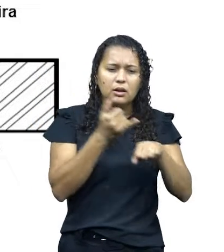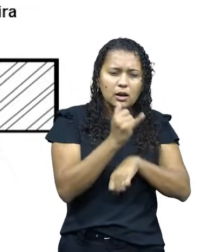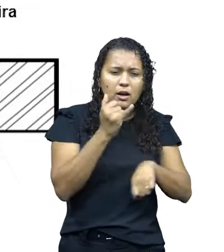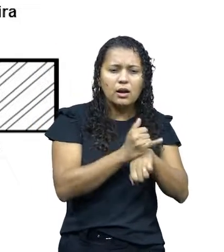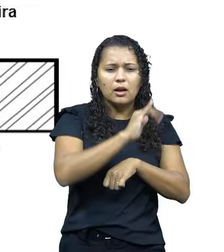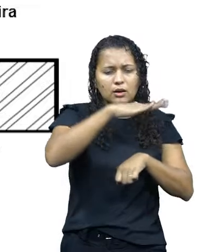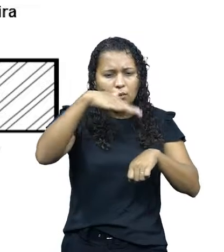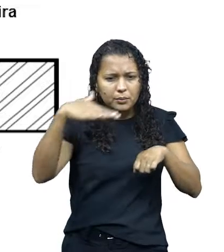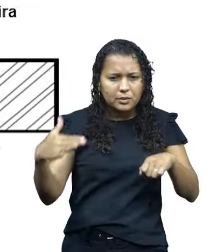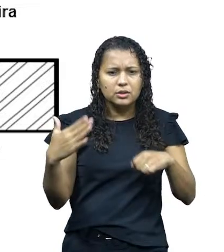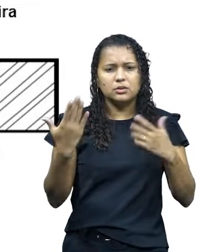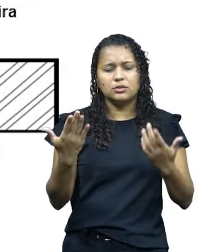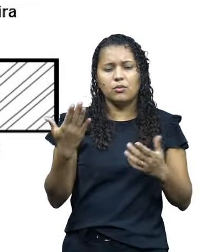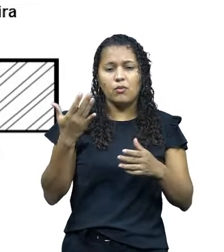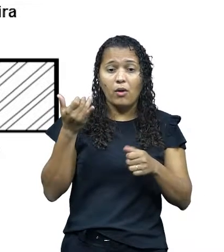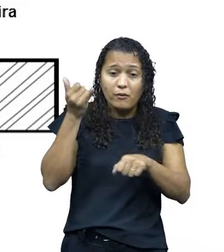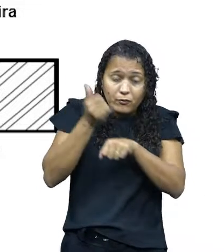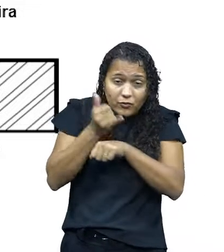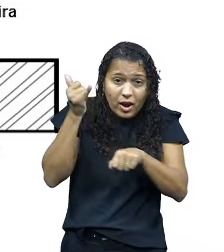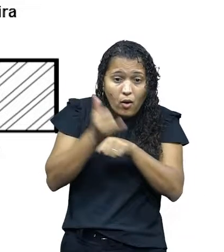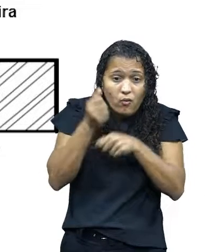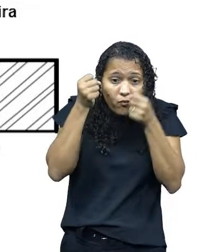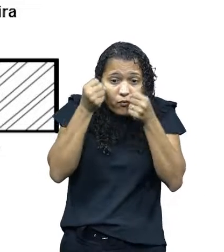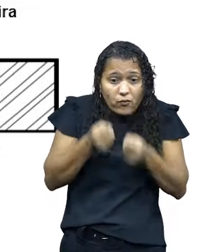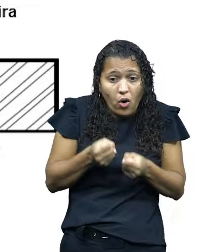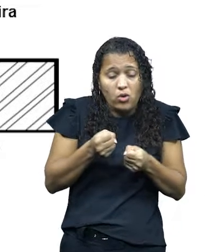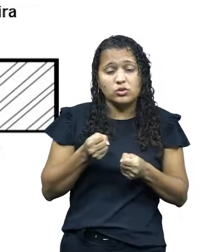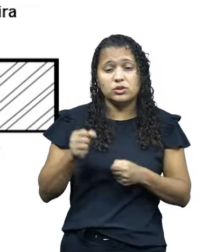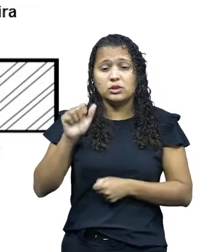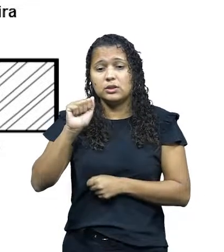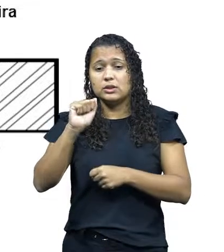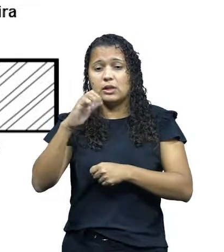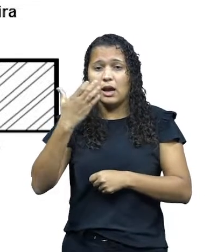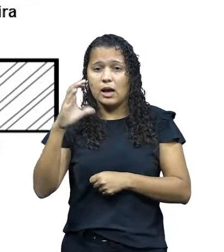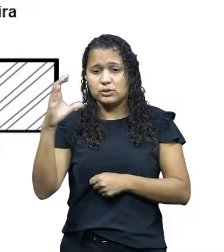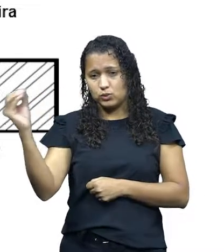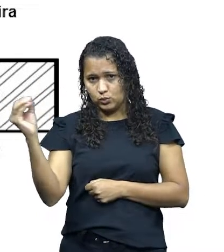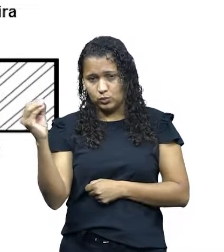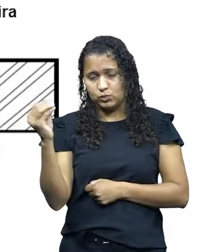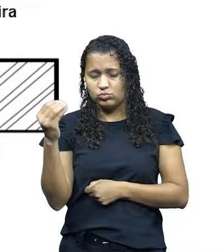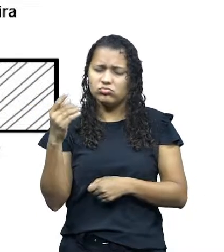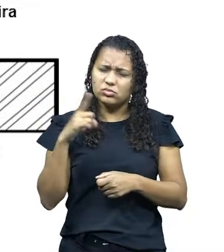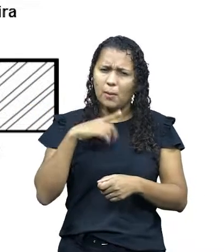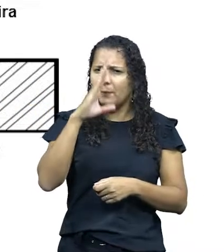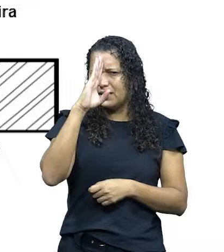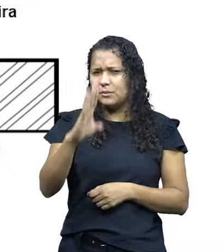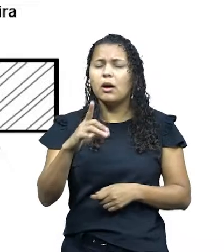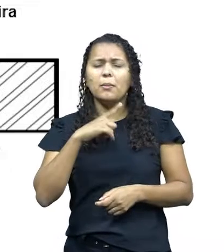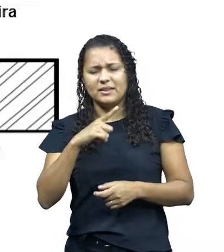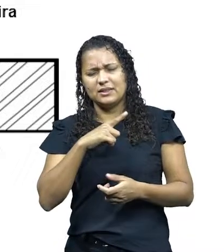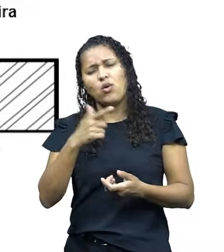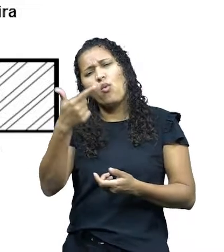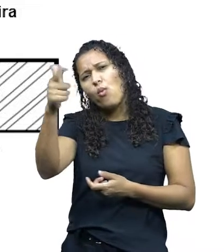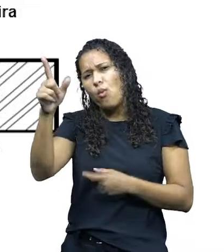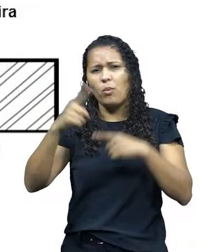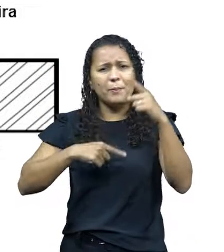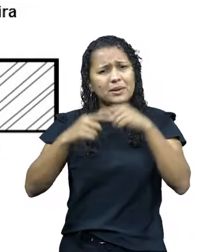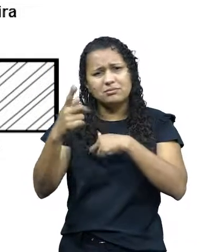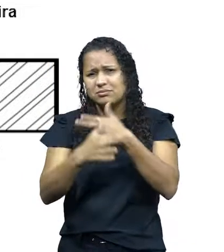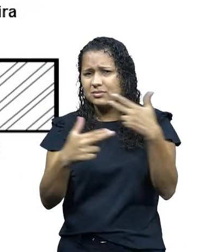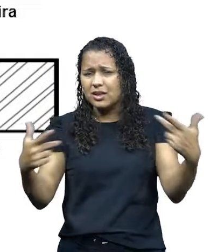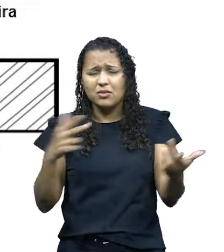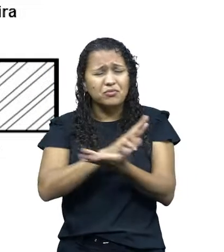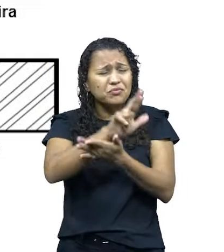leves, ferro fundido, o aço, tá? Essas são as principais que a gente pode ver, mas também existem